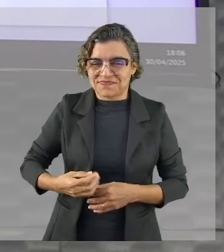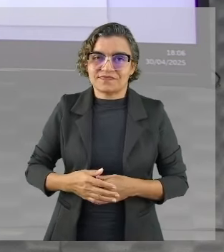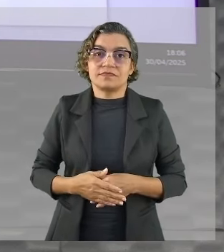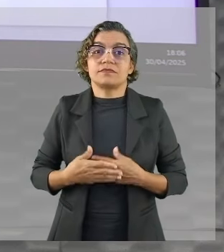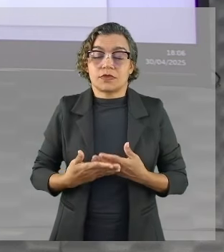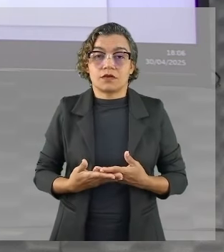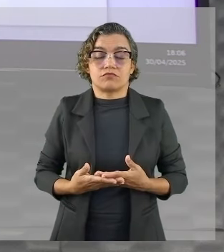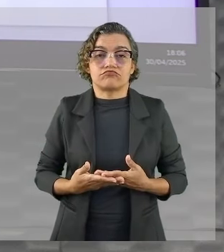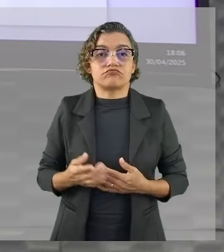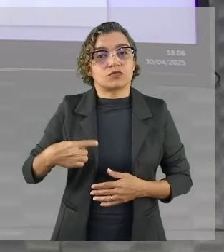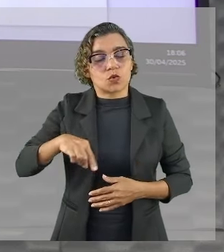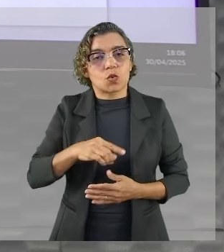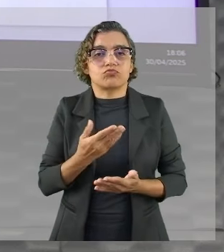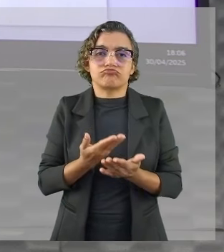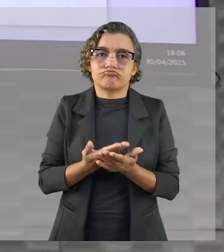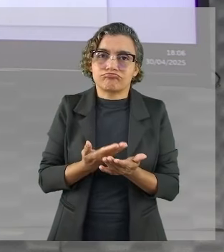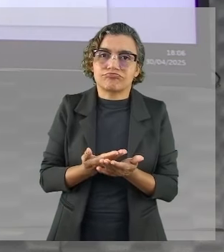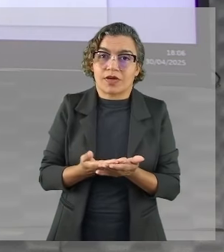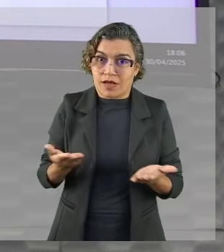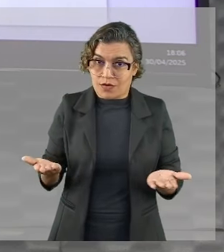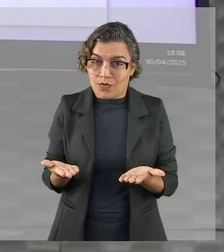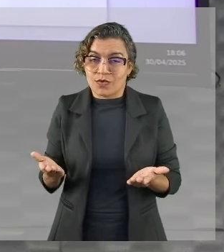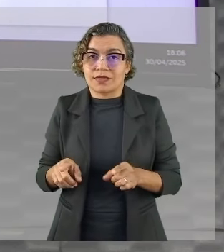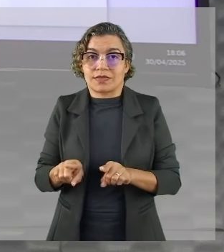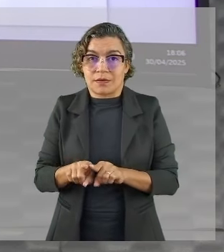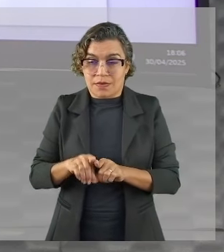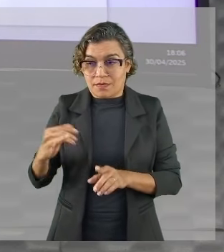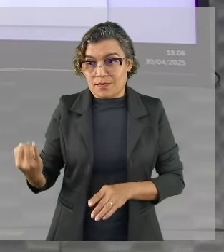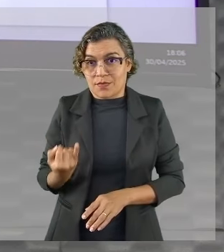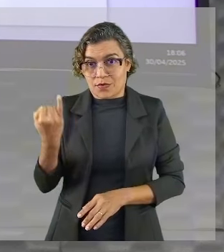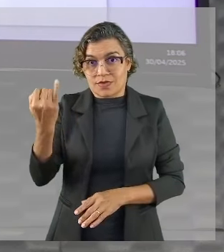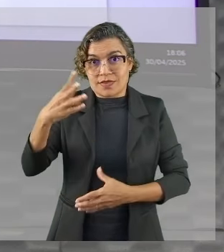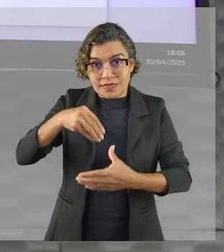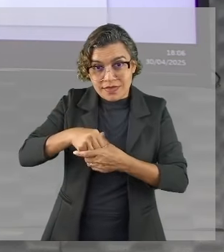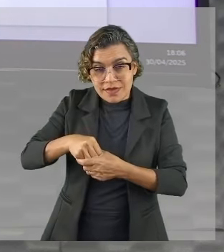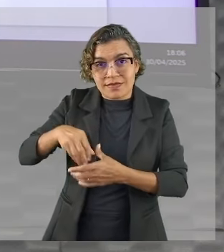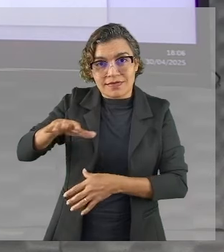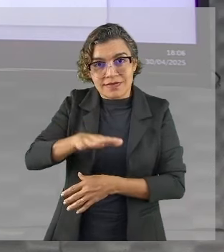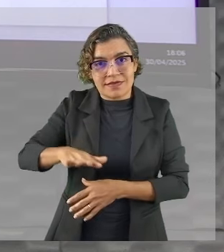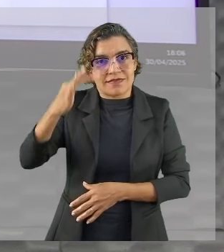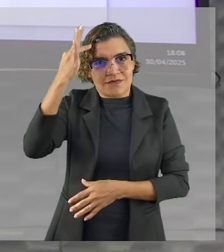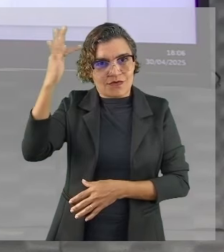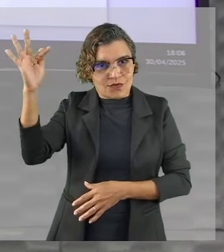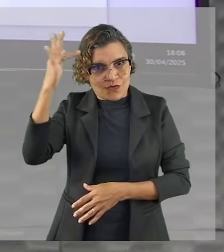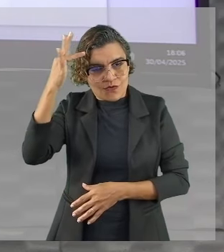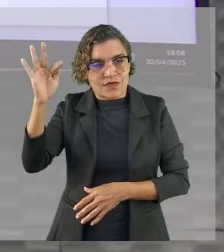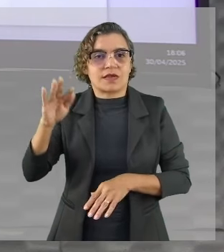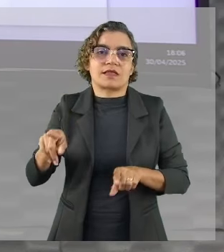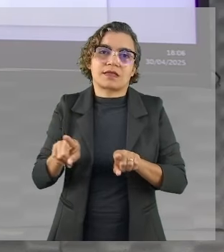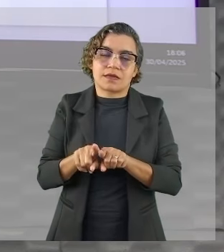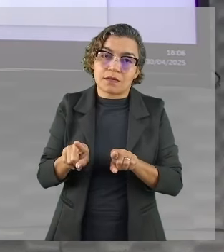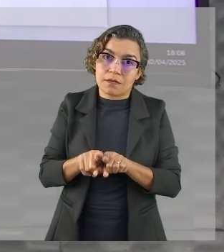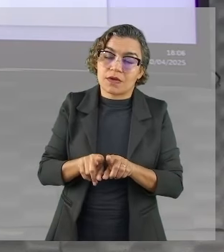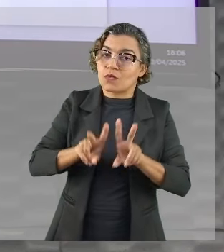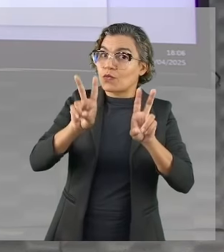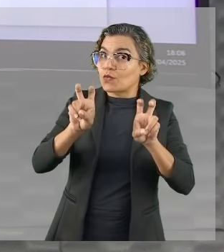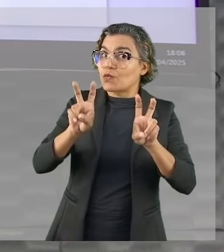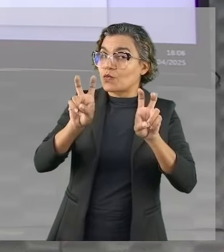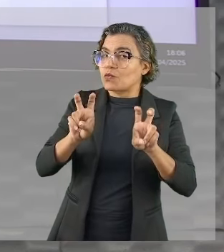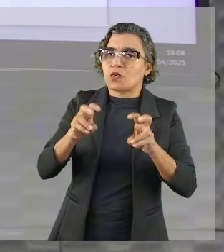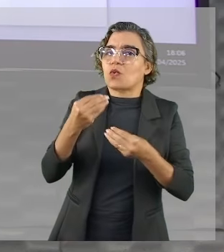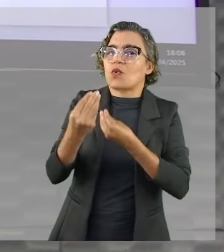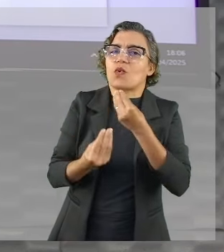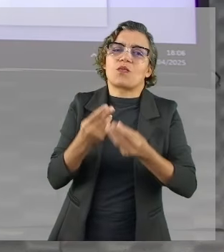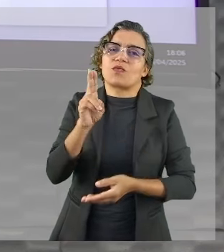vimos e continuaremos vendo aqui nessa aula a importância da filosofia. E também, né, para não fugir do tema da nossa aula, para que serve